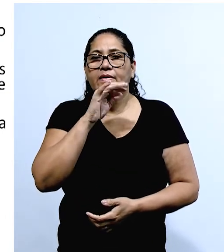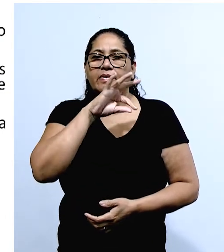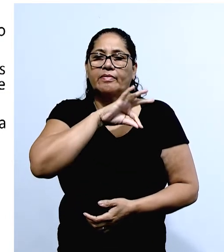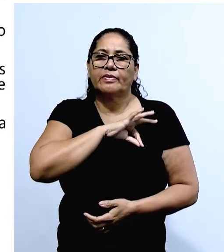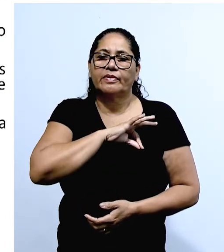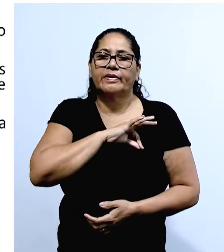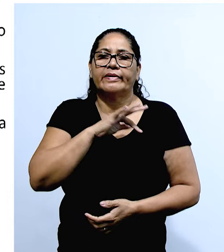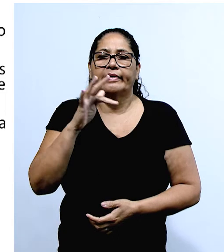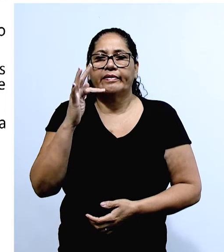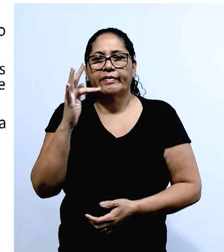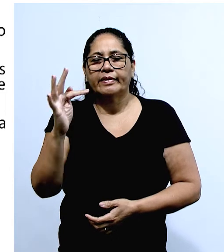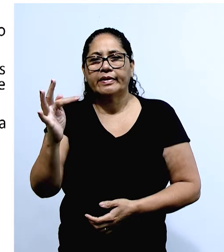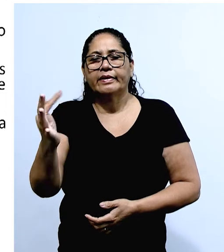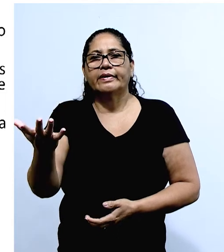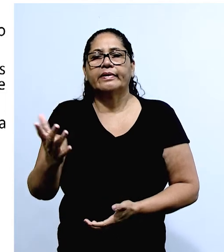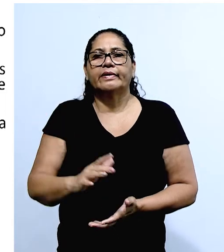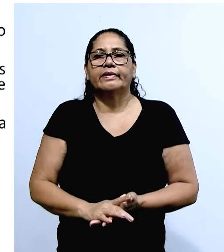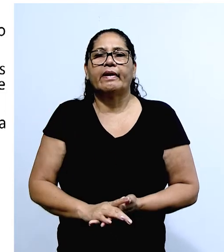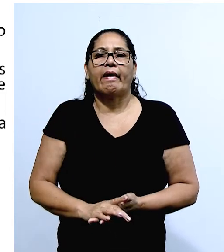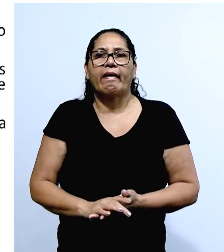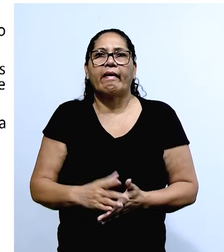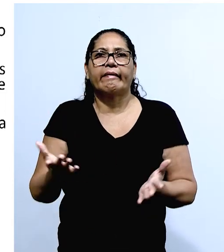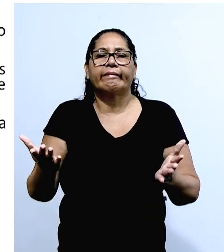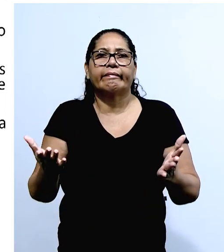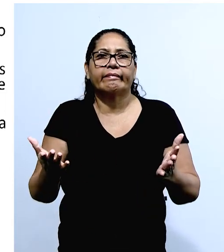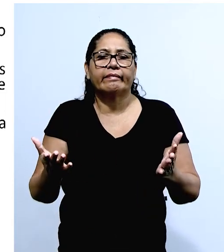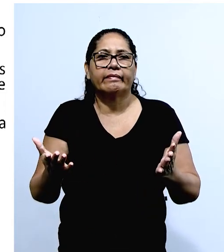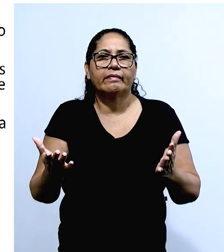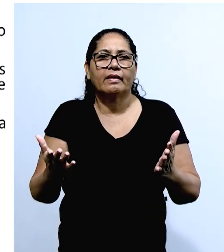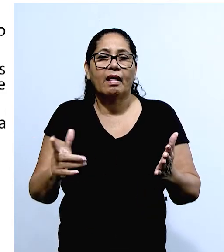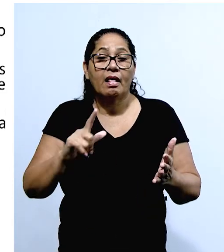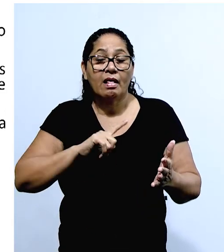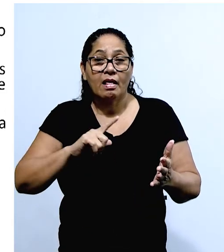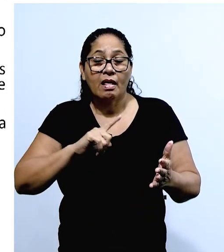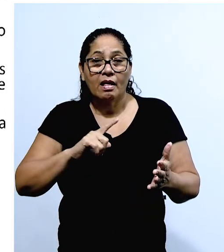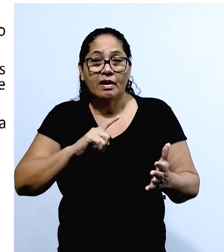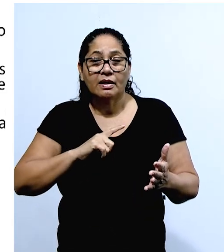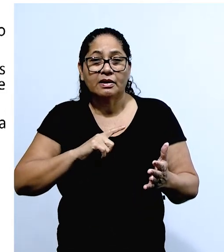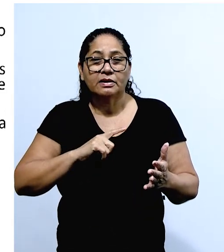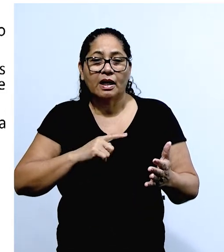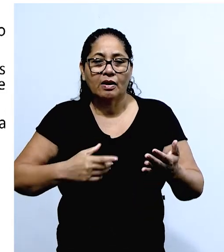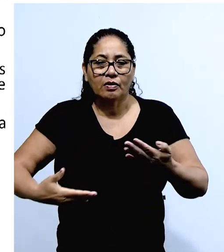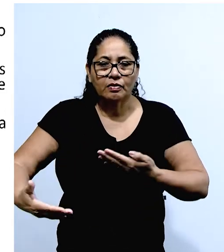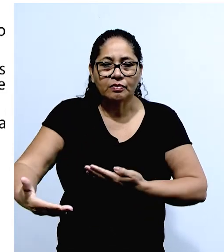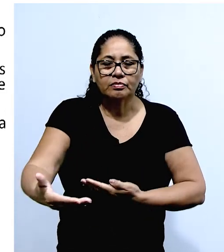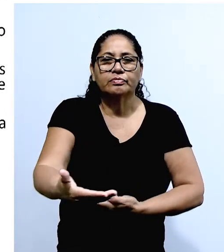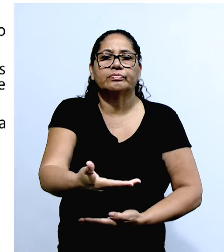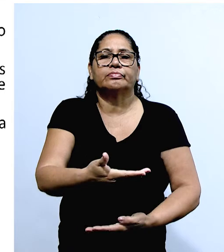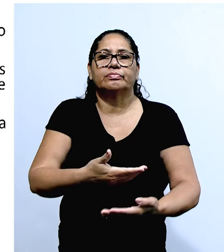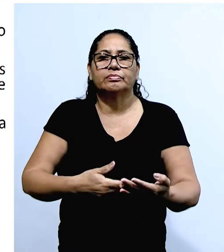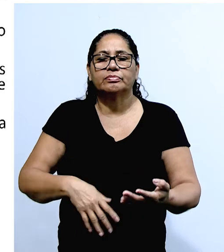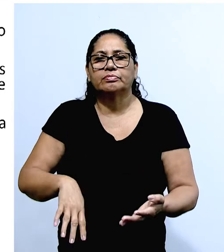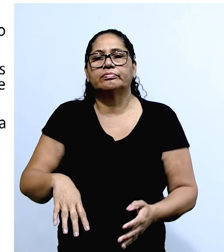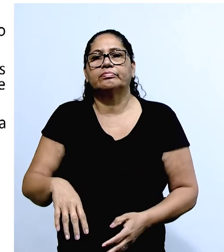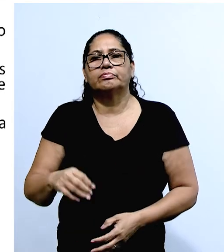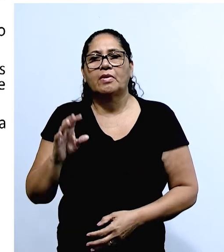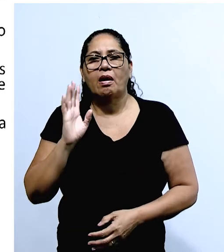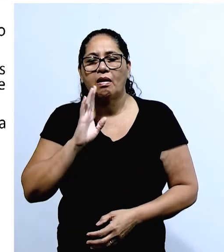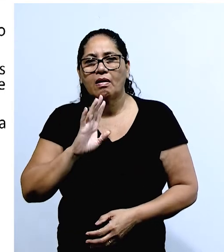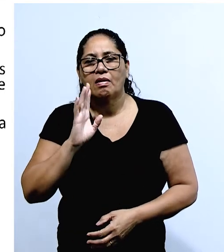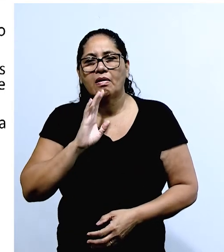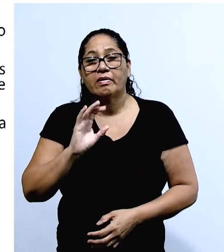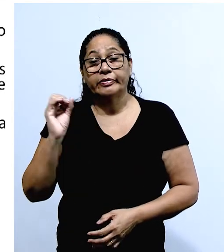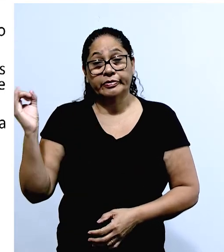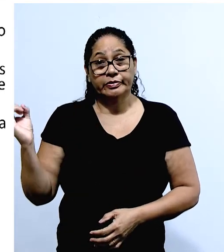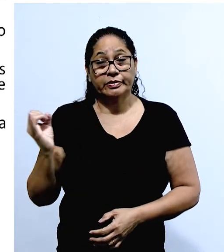Polícia Federal. Tem uma portaria interna, ou seja, olha lá, tem uma atribuição legal. Como eu falei para vocês lá, né?